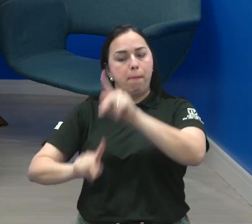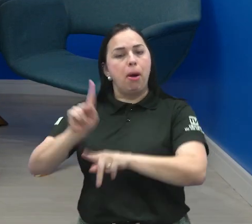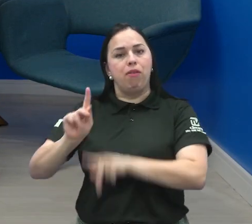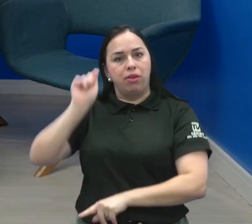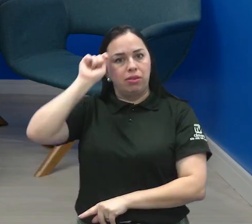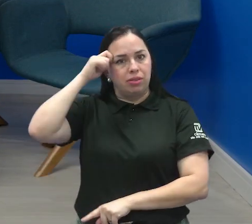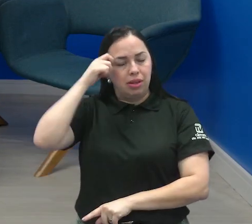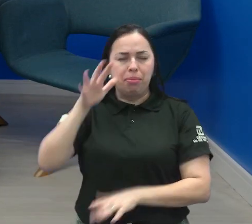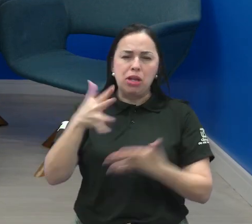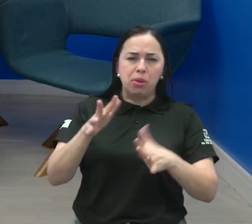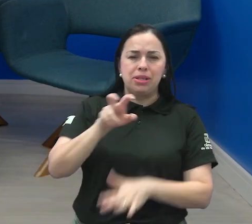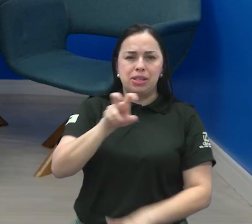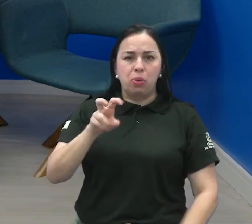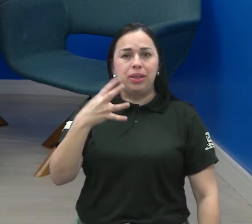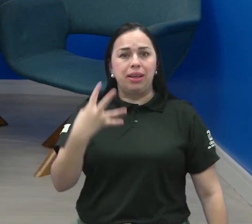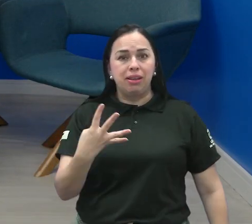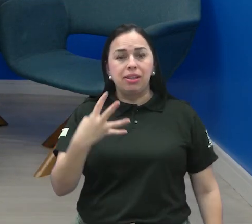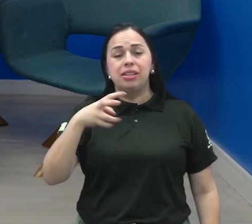país, com